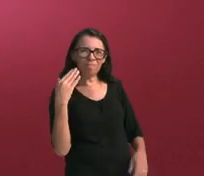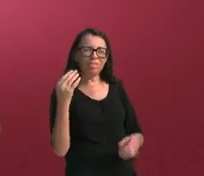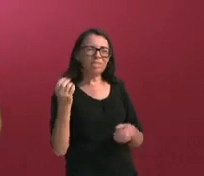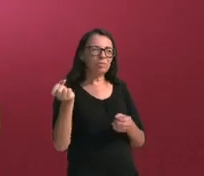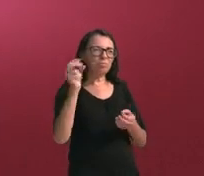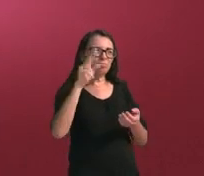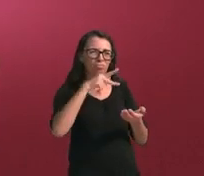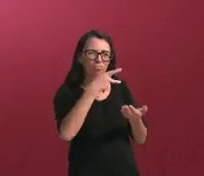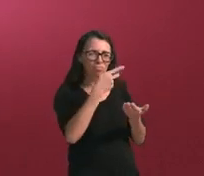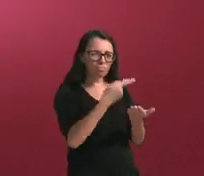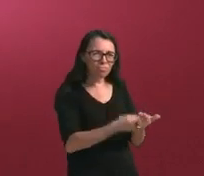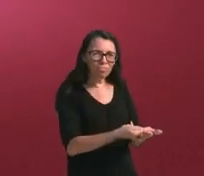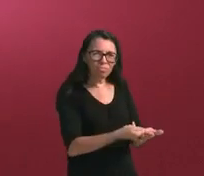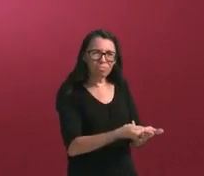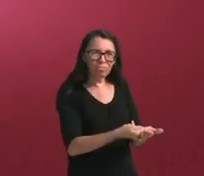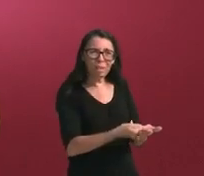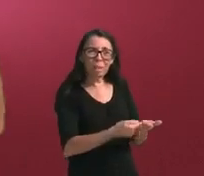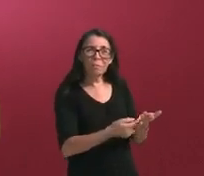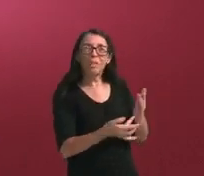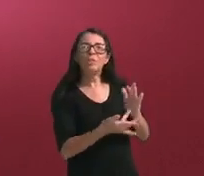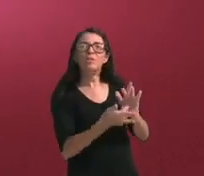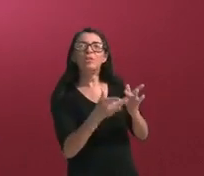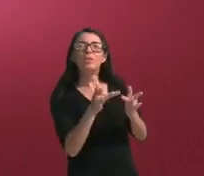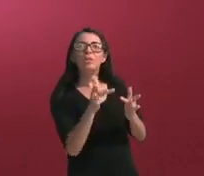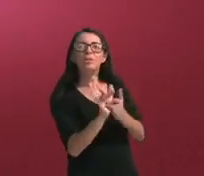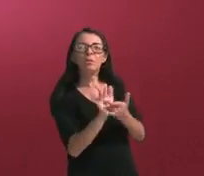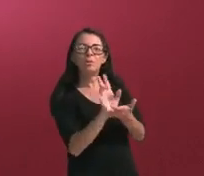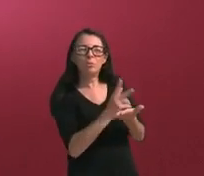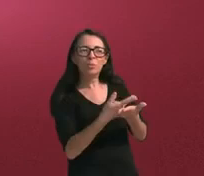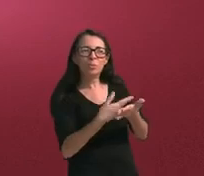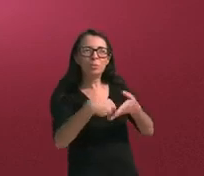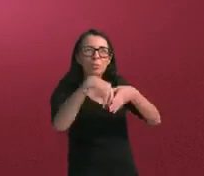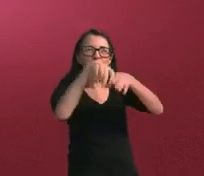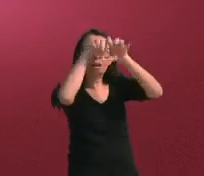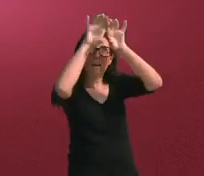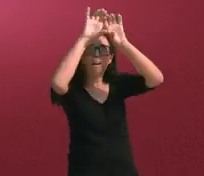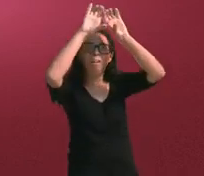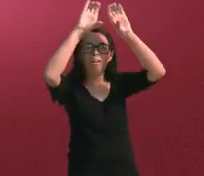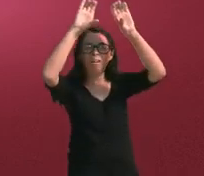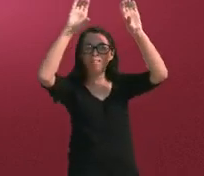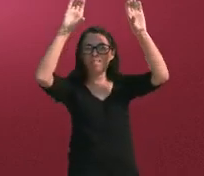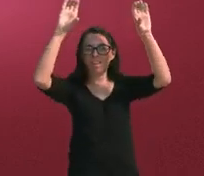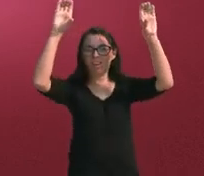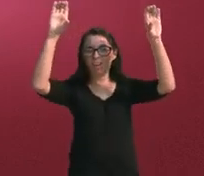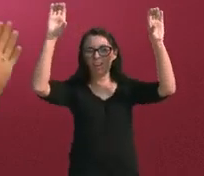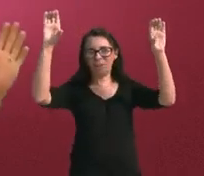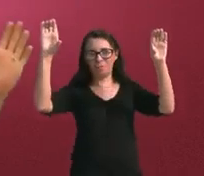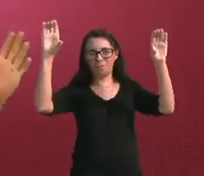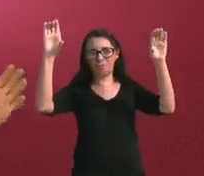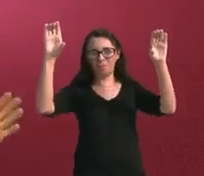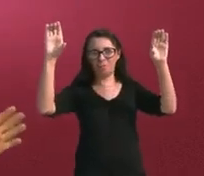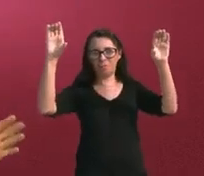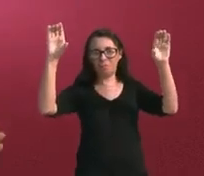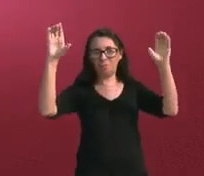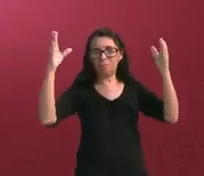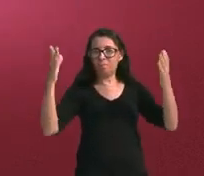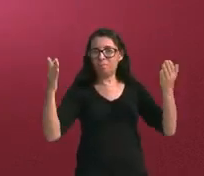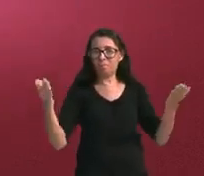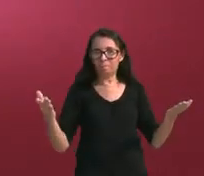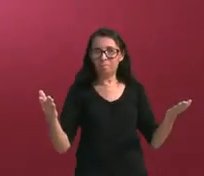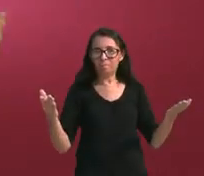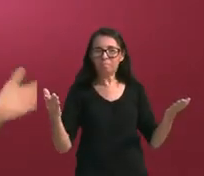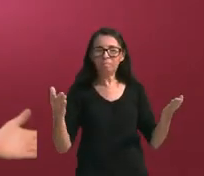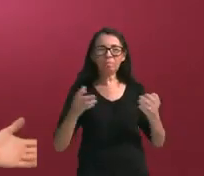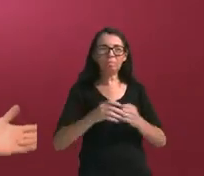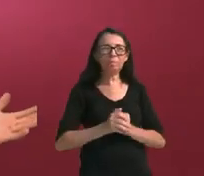que possa haver e possa ter acontecido na vida de qualquer pessoa. Não existe algo melhor,